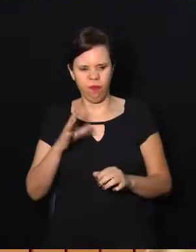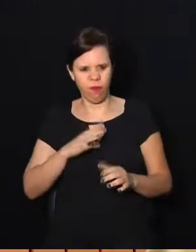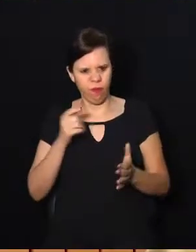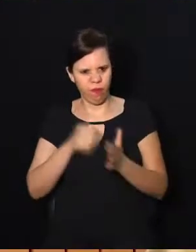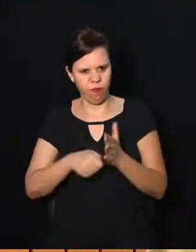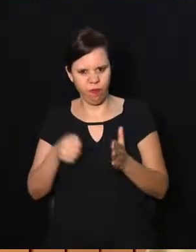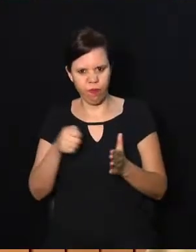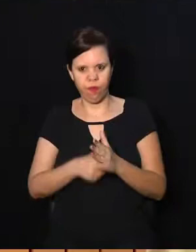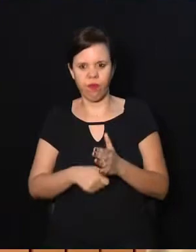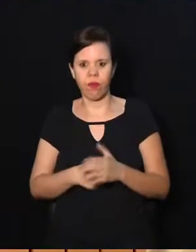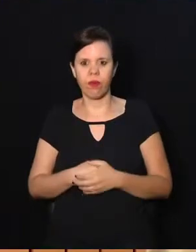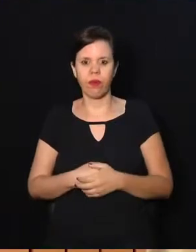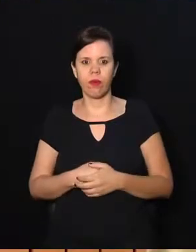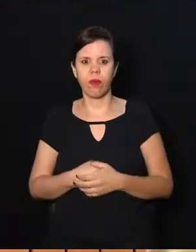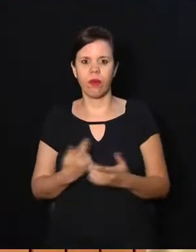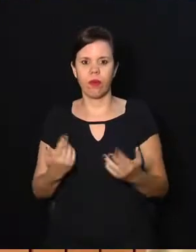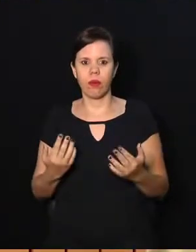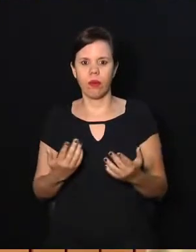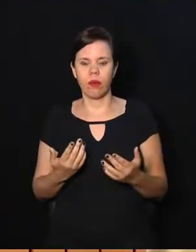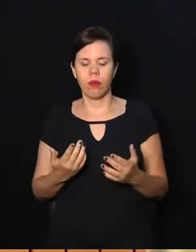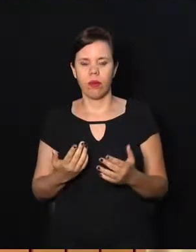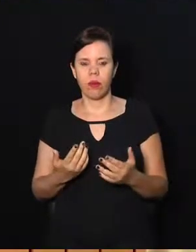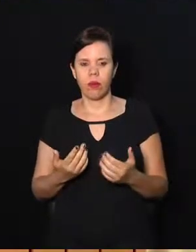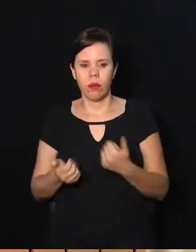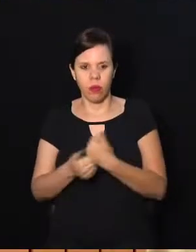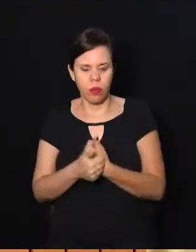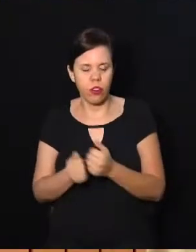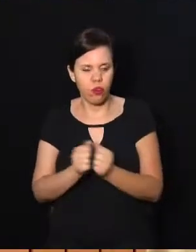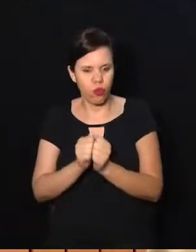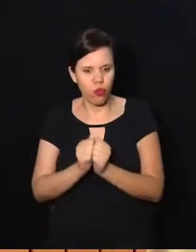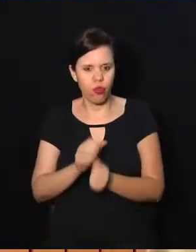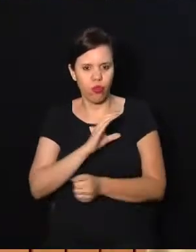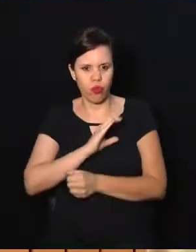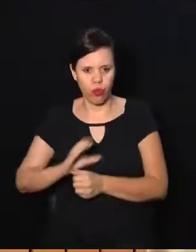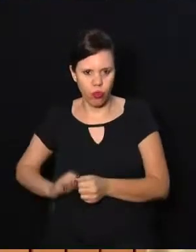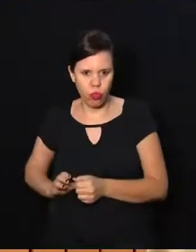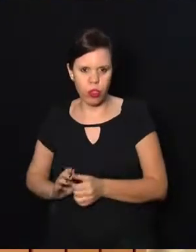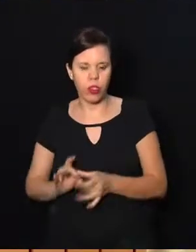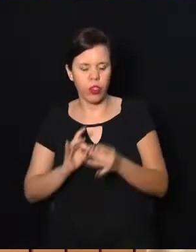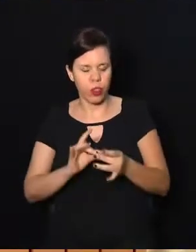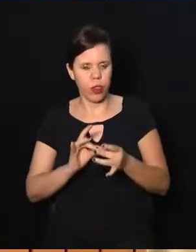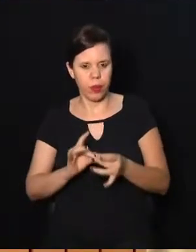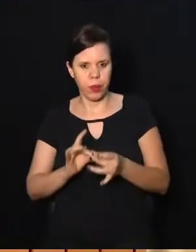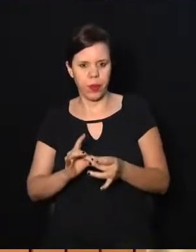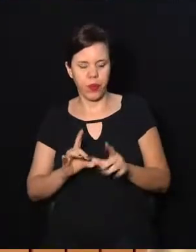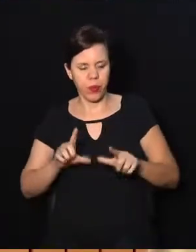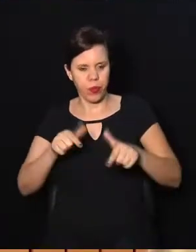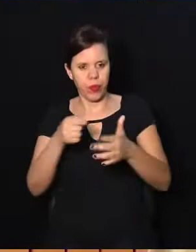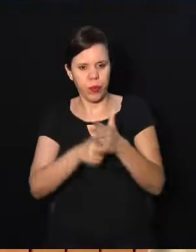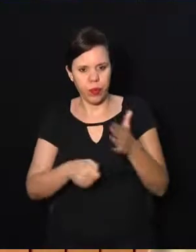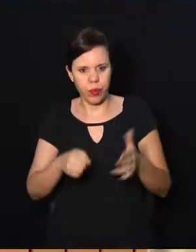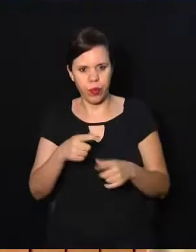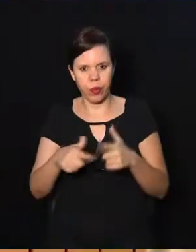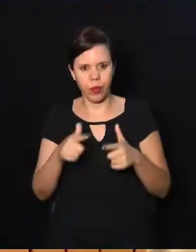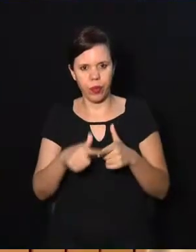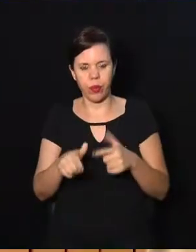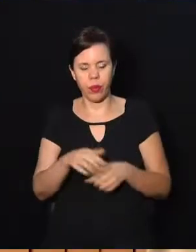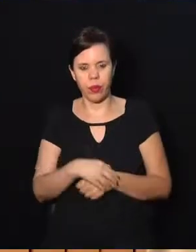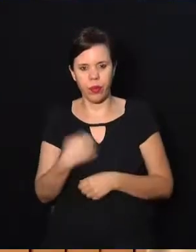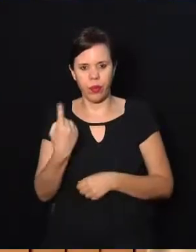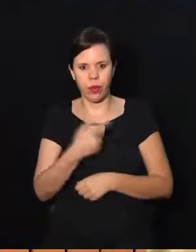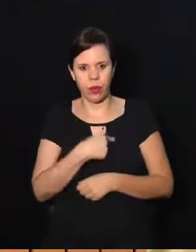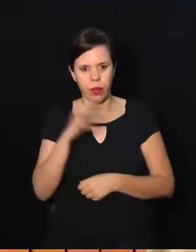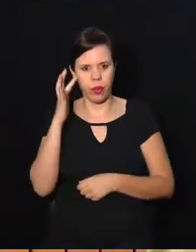mas valentes perante Cristo. Valentes, sim, enfrentar o problema, para que nós sejamos, ao invés de problema, nós